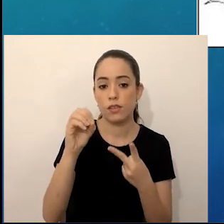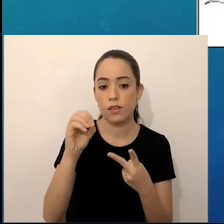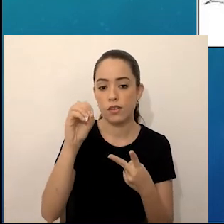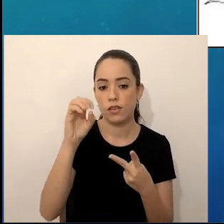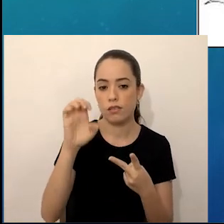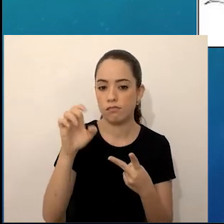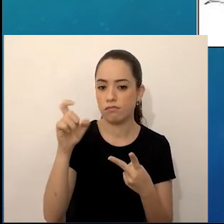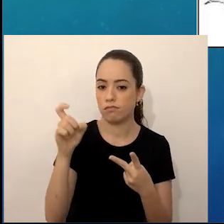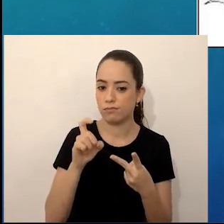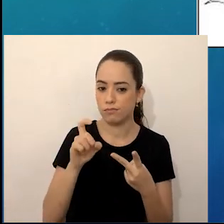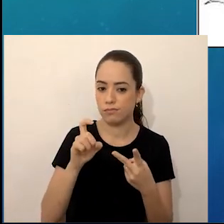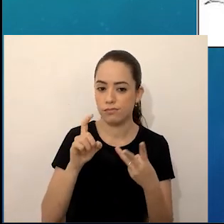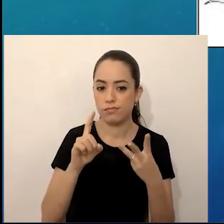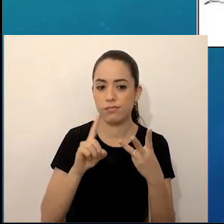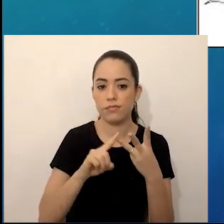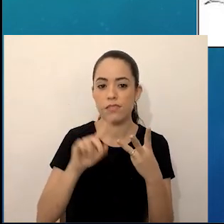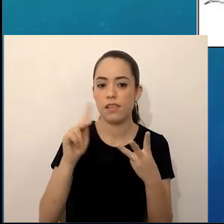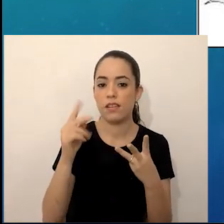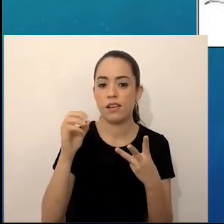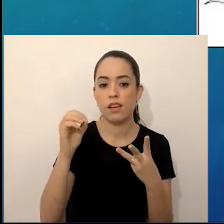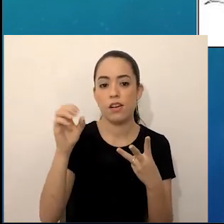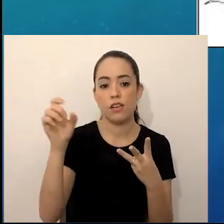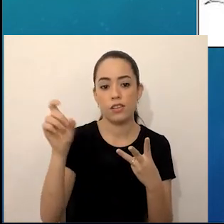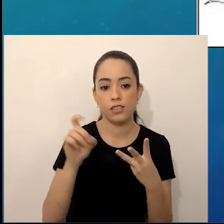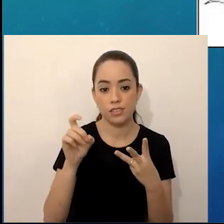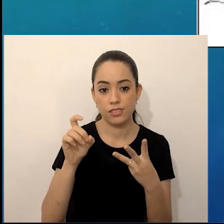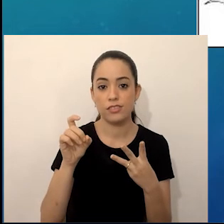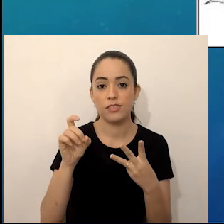OTX e HOX,